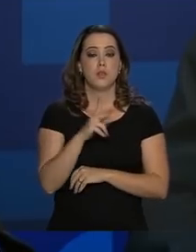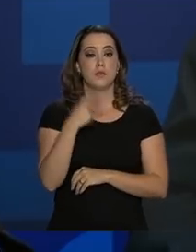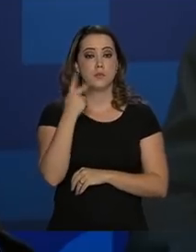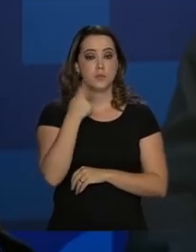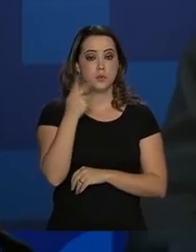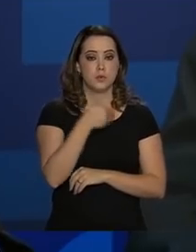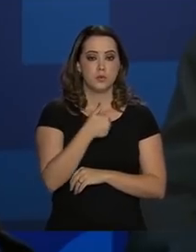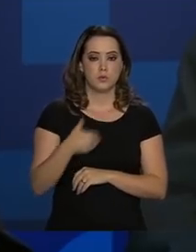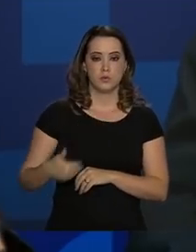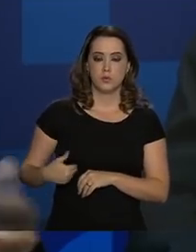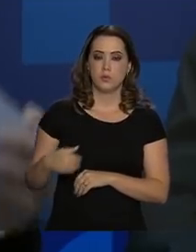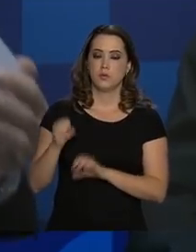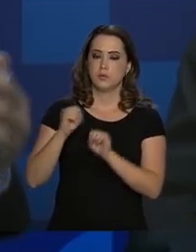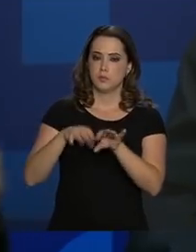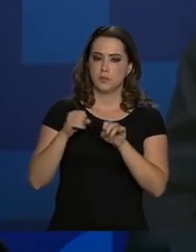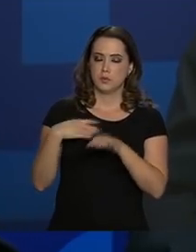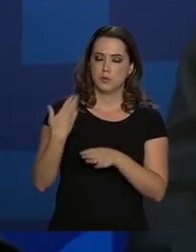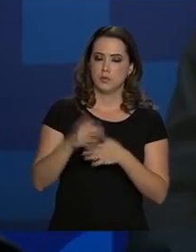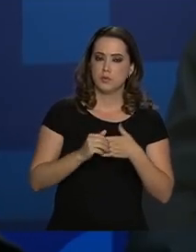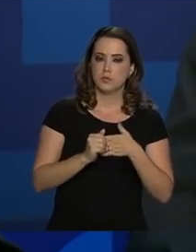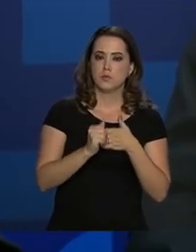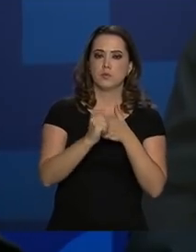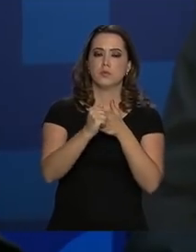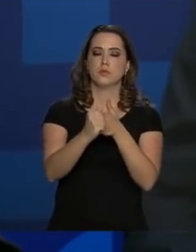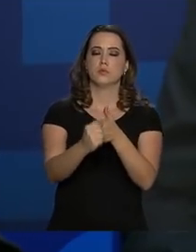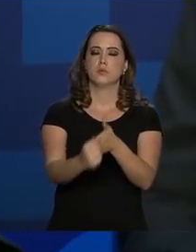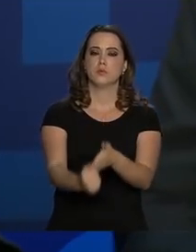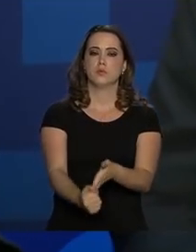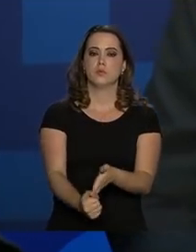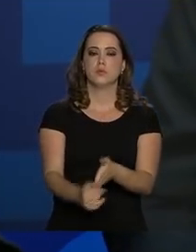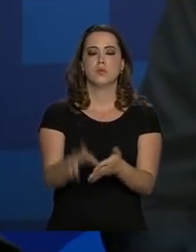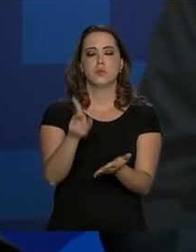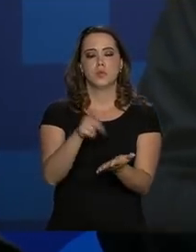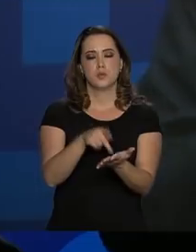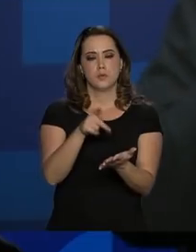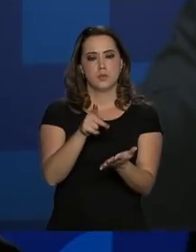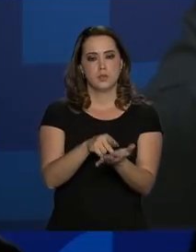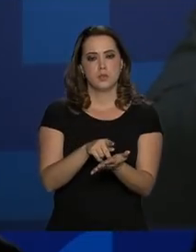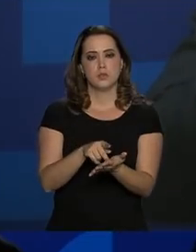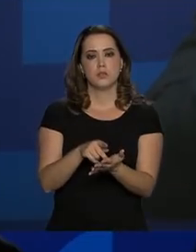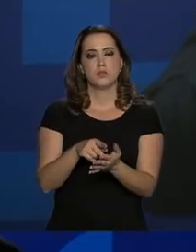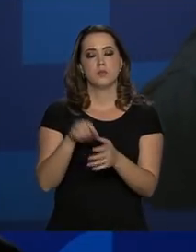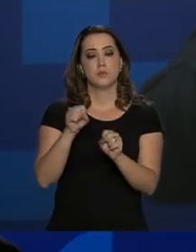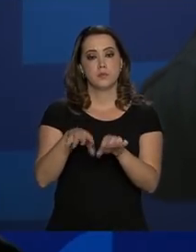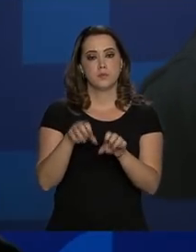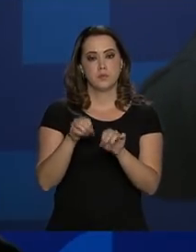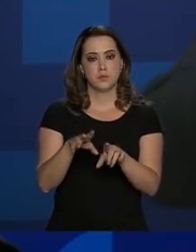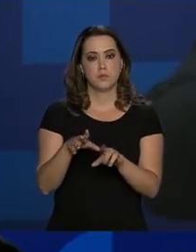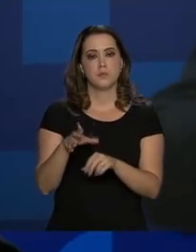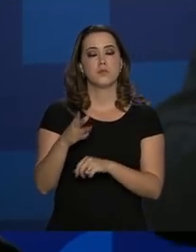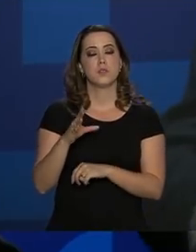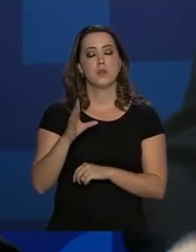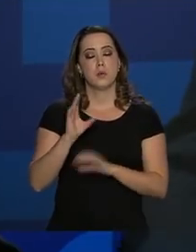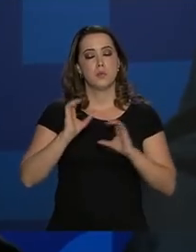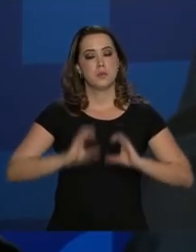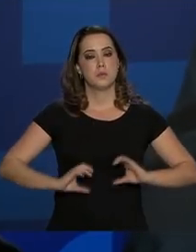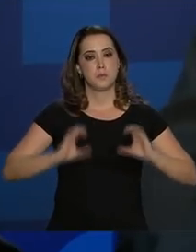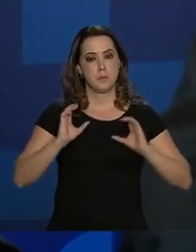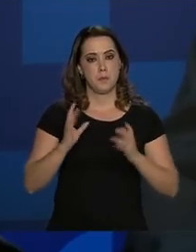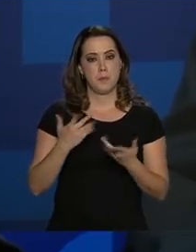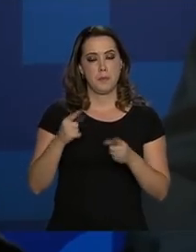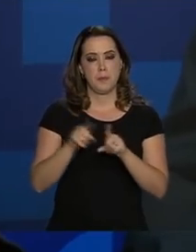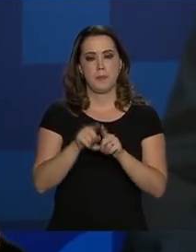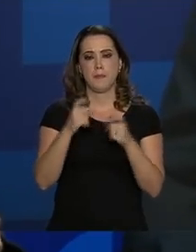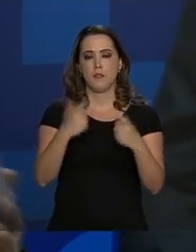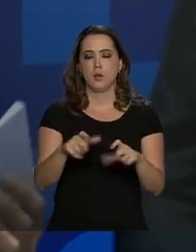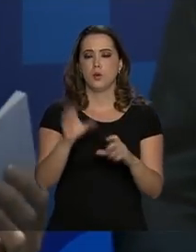públicas e educacionais que nos conduzam a uma verdadeira educação para a cidadania ali